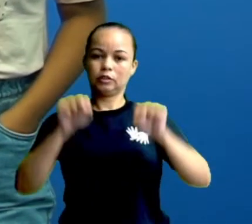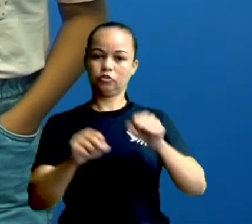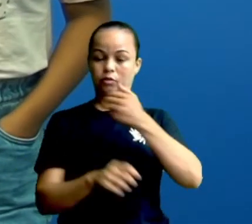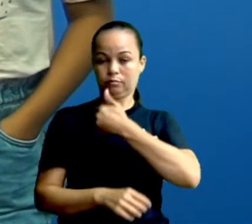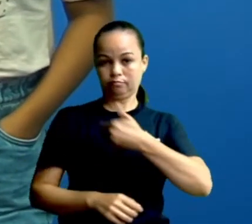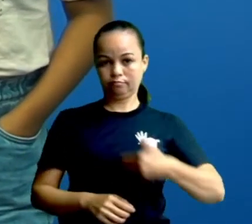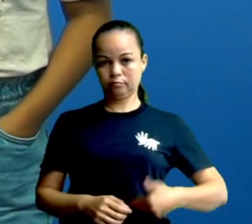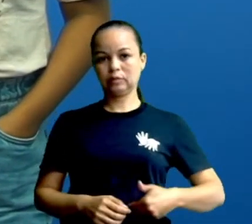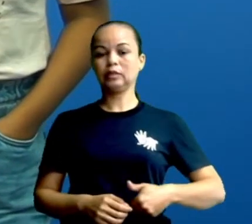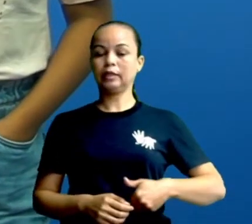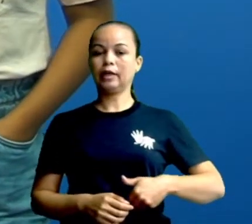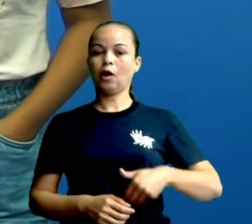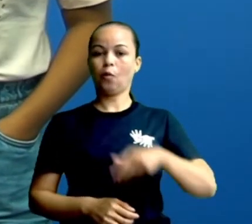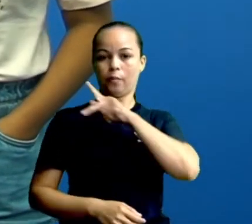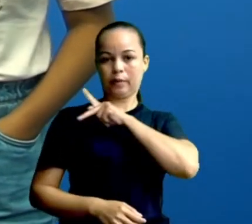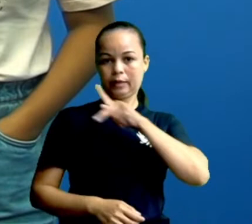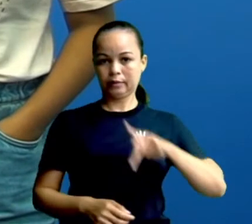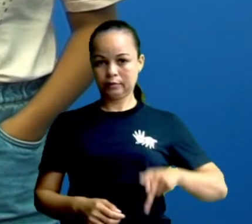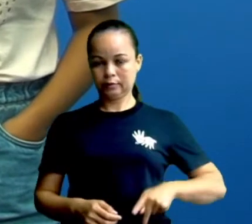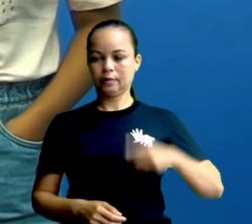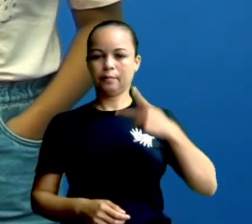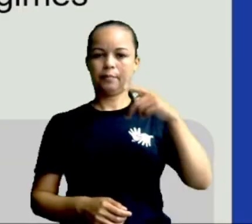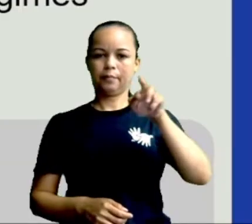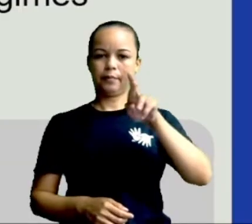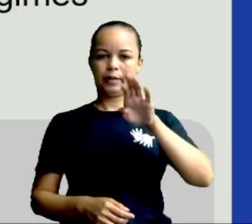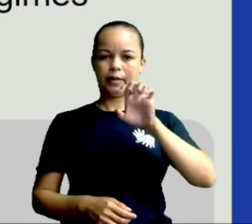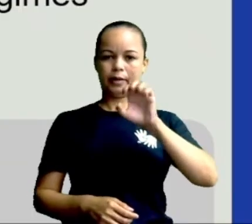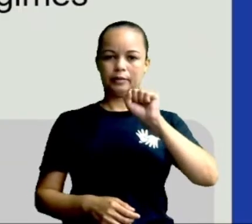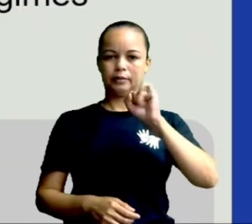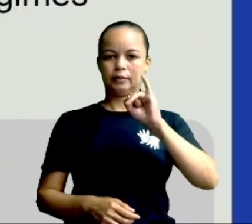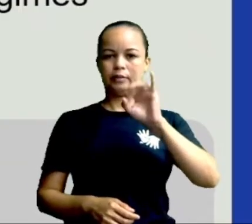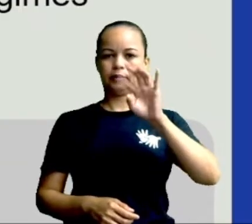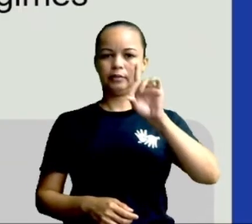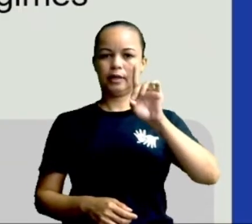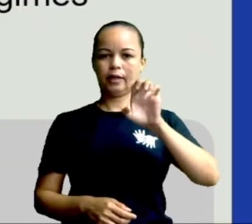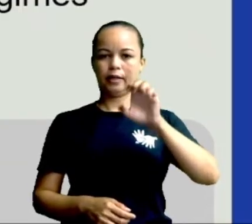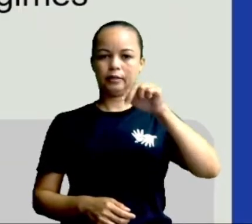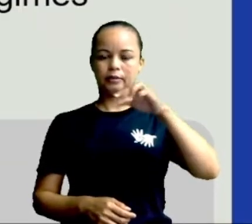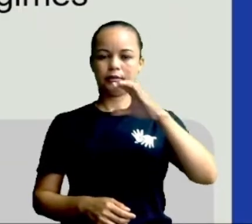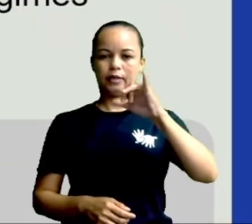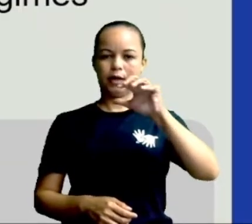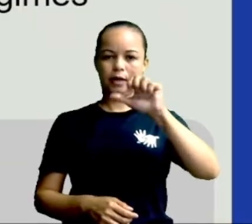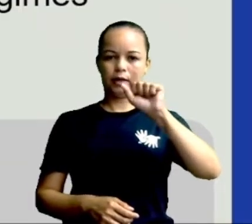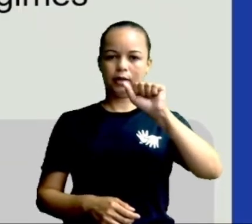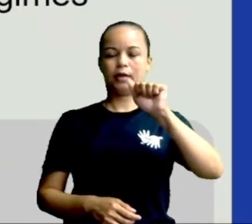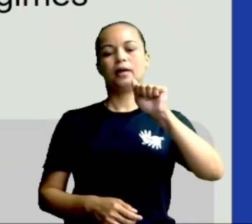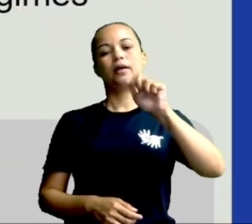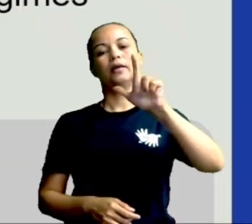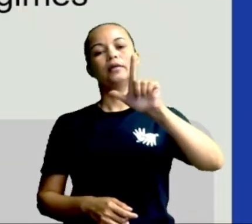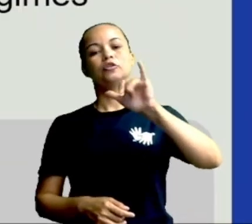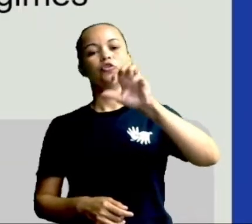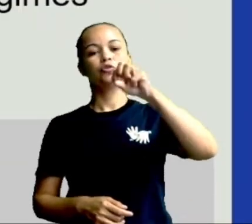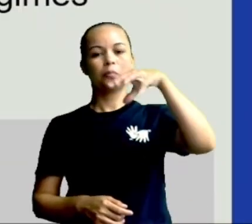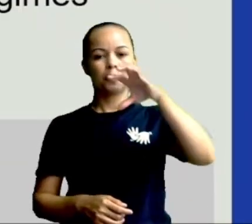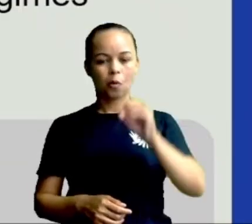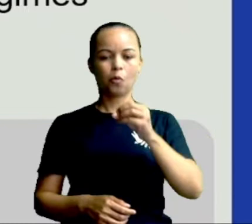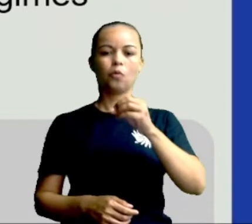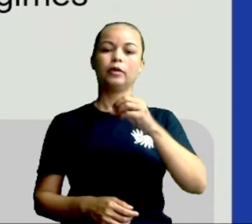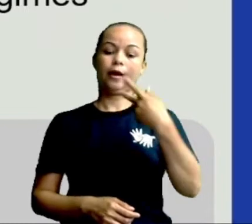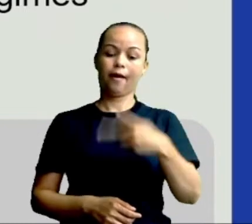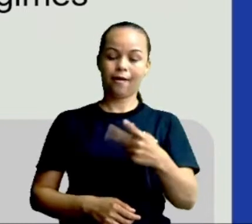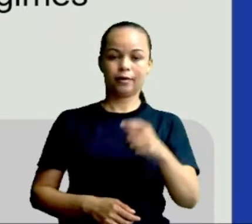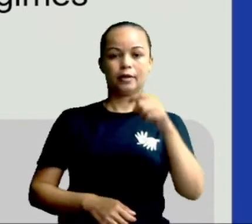presidencialista o presidencialismo que é o sistema de governo aqui do nosso país aqui do e